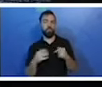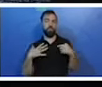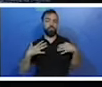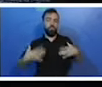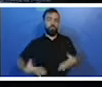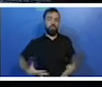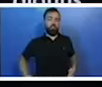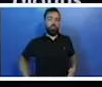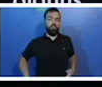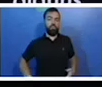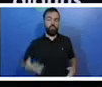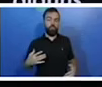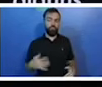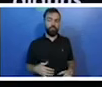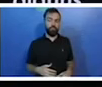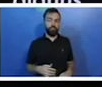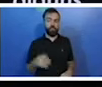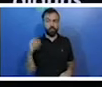coletes.